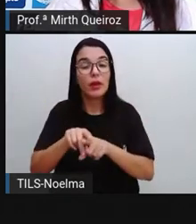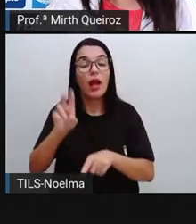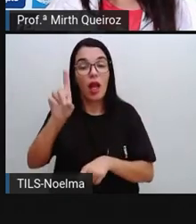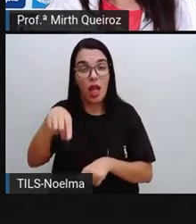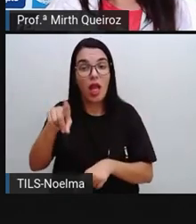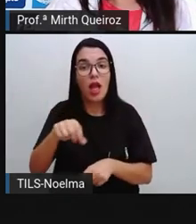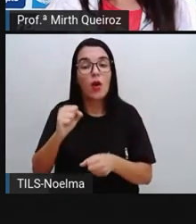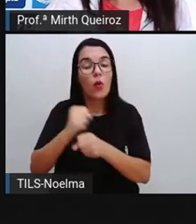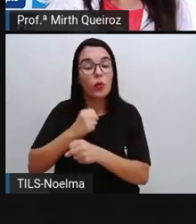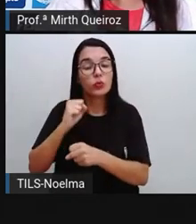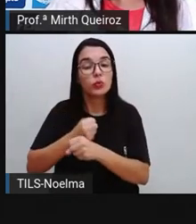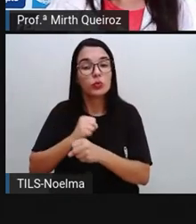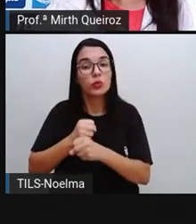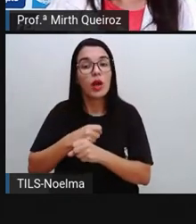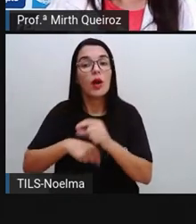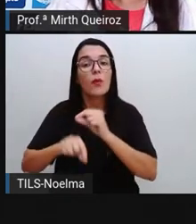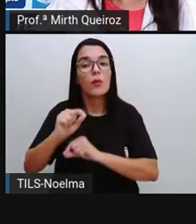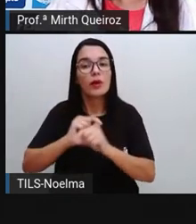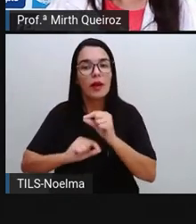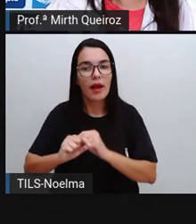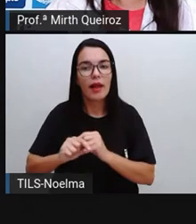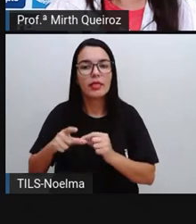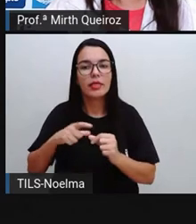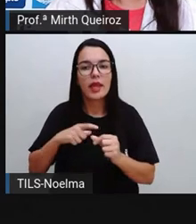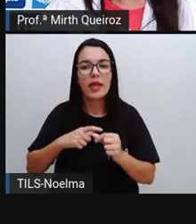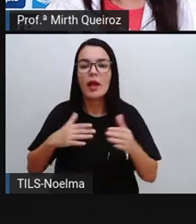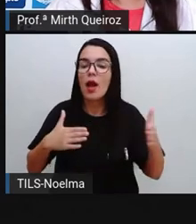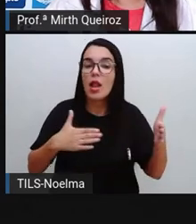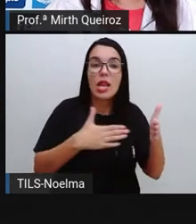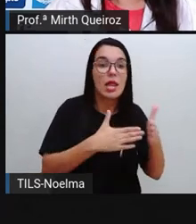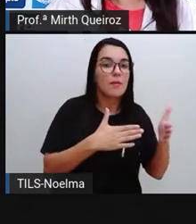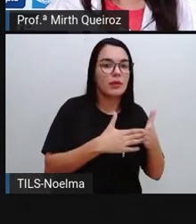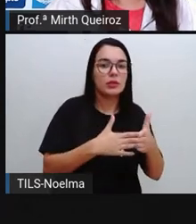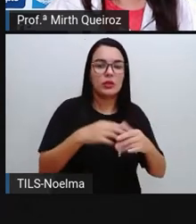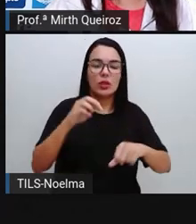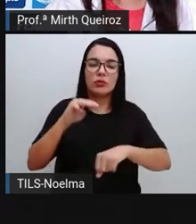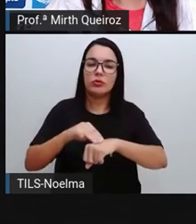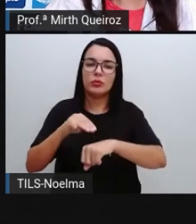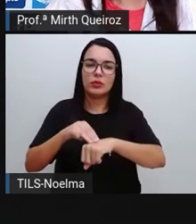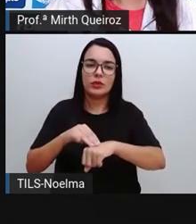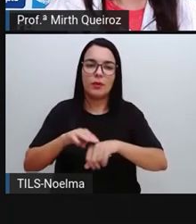utilizados ou construídos com a finalidade de delimitar aí um território.